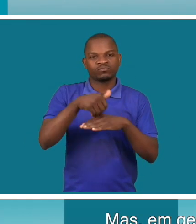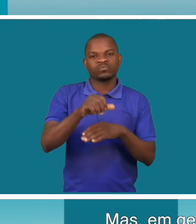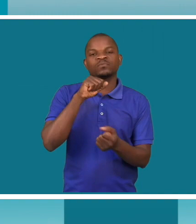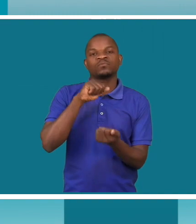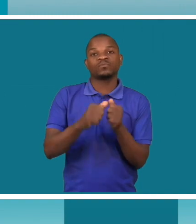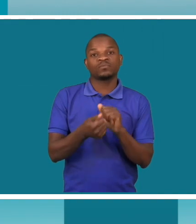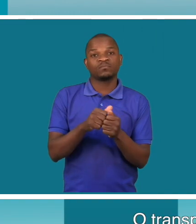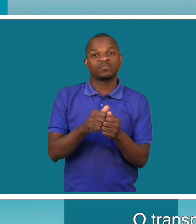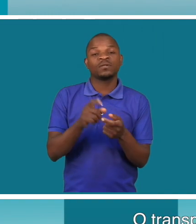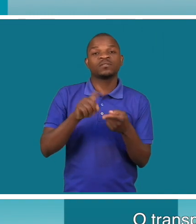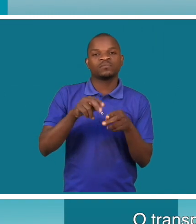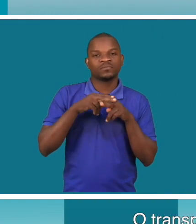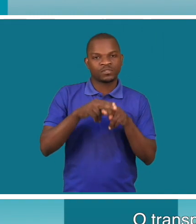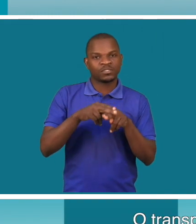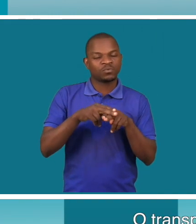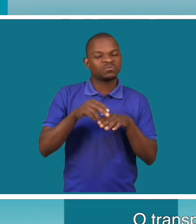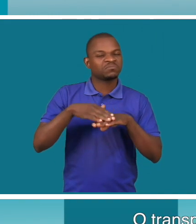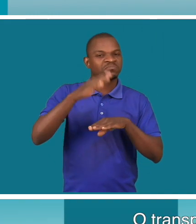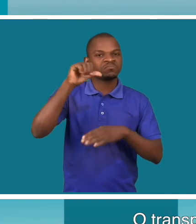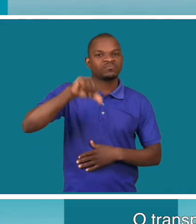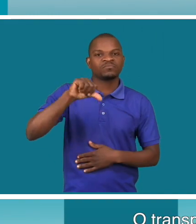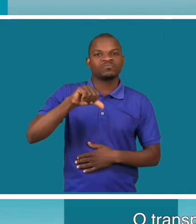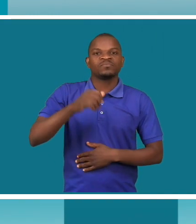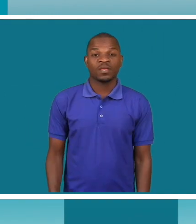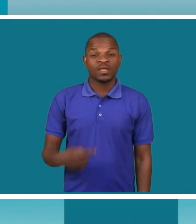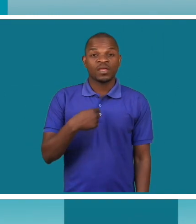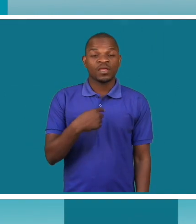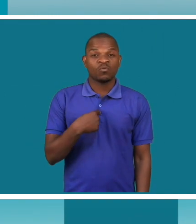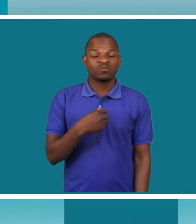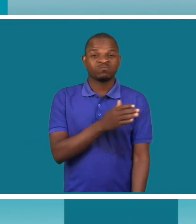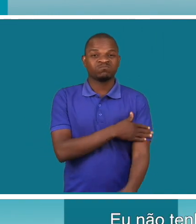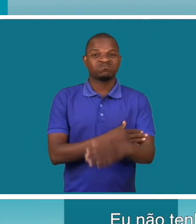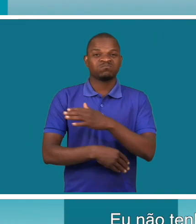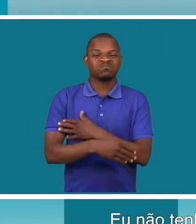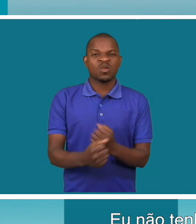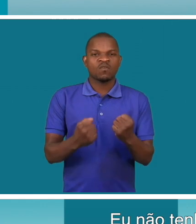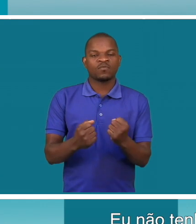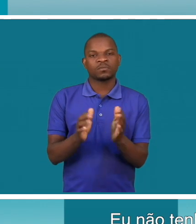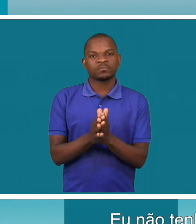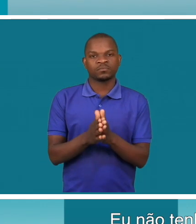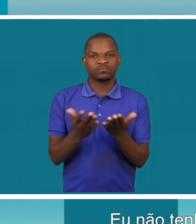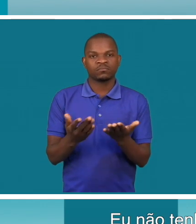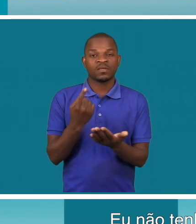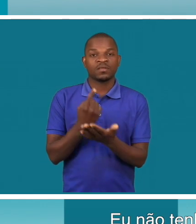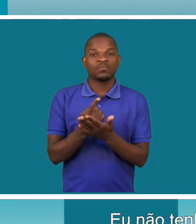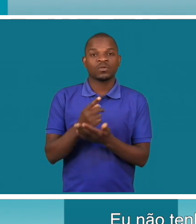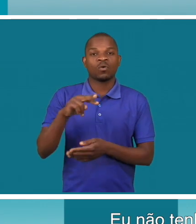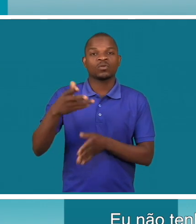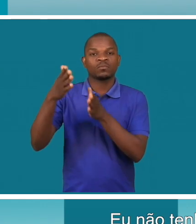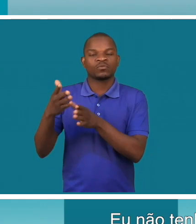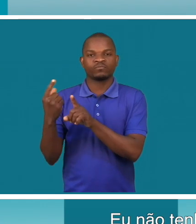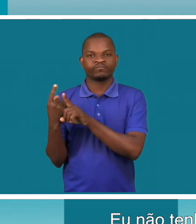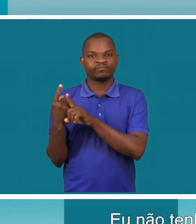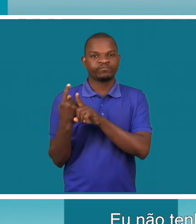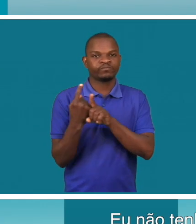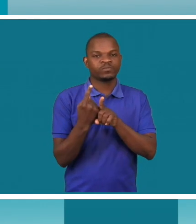um problema. O transporte é um exemplo mais comum. Eu não tenho muita força nos braços. Alguém tem que apanhar até